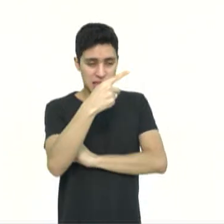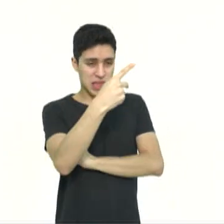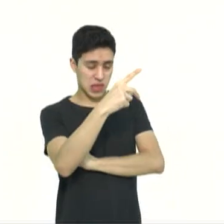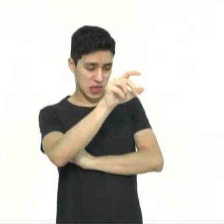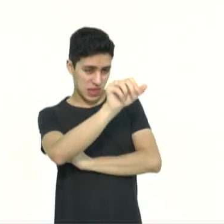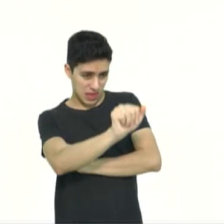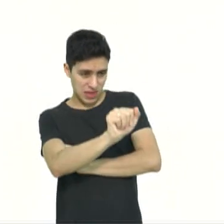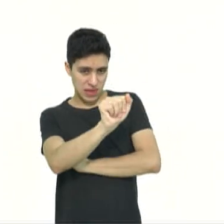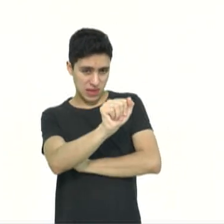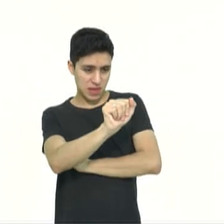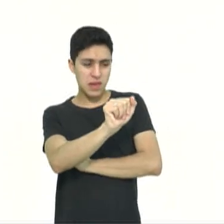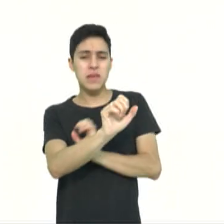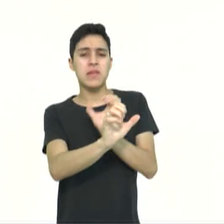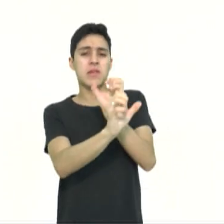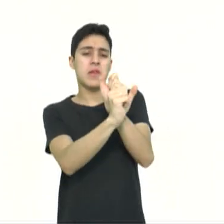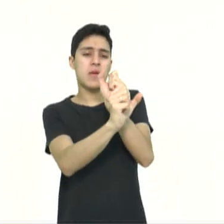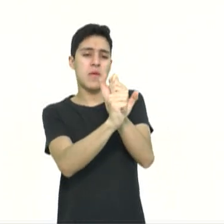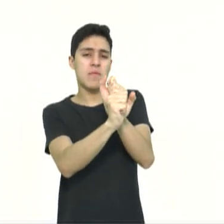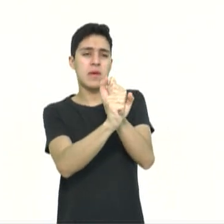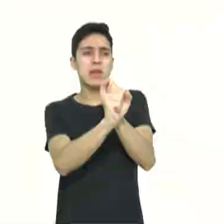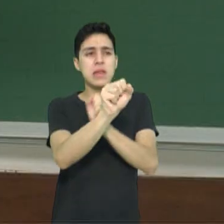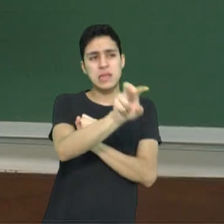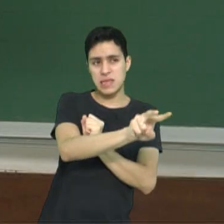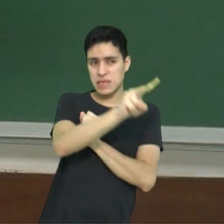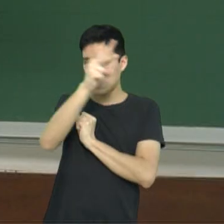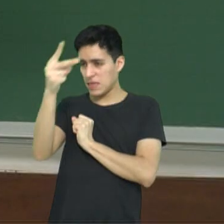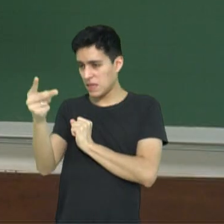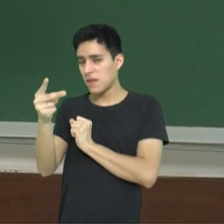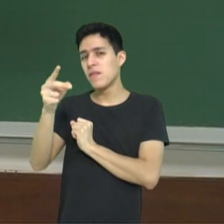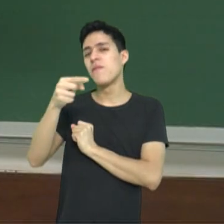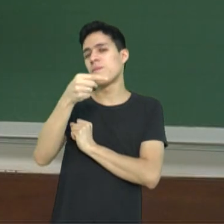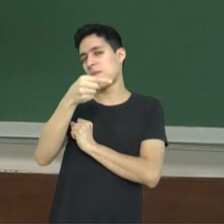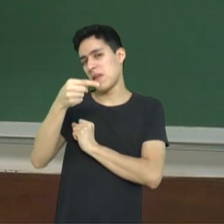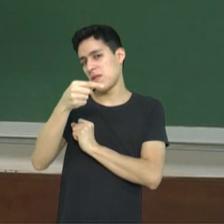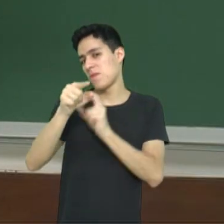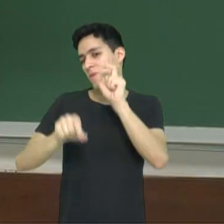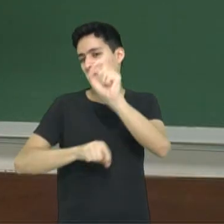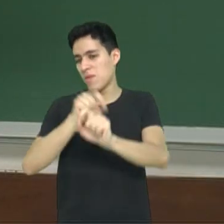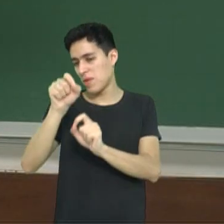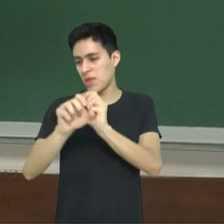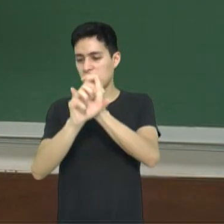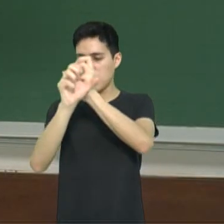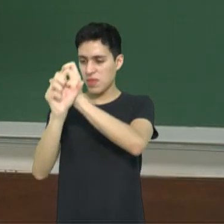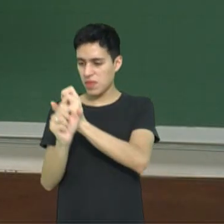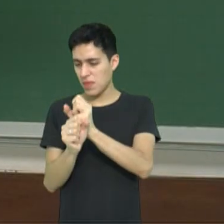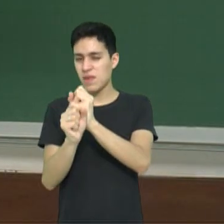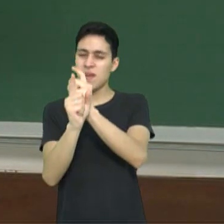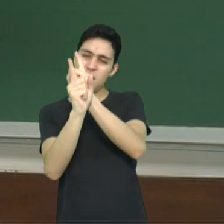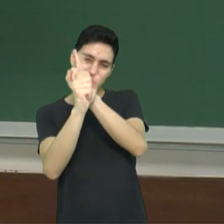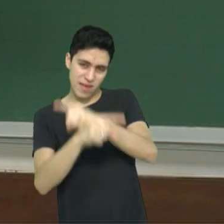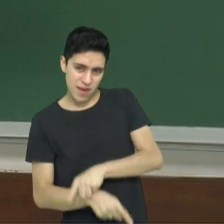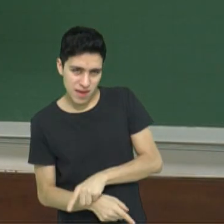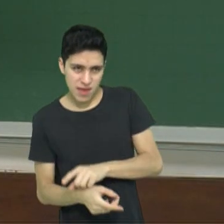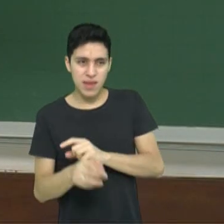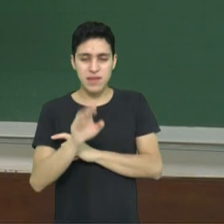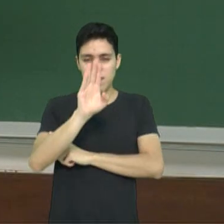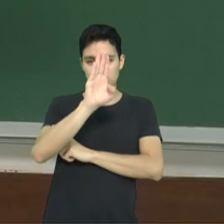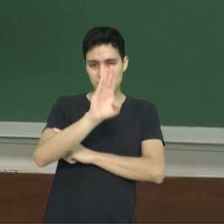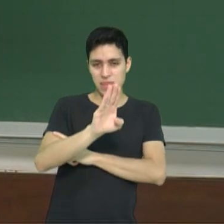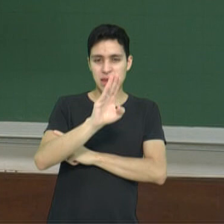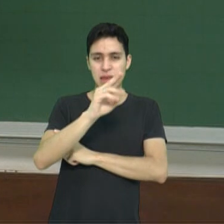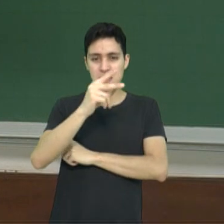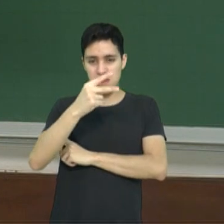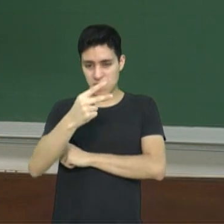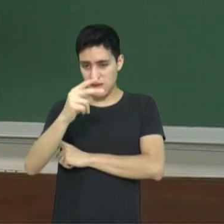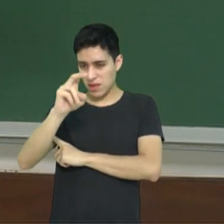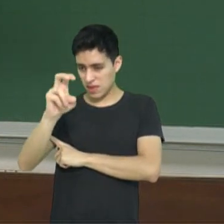está somando, ele passa para o outro lado subtraindo, com a operação inversa. Então, vai ficar b igual a